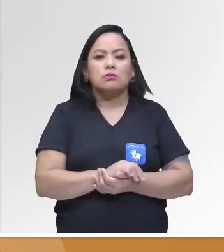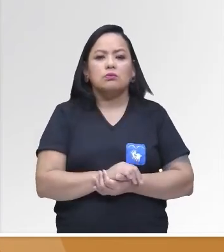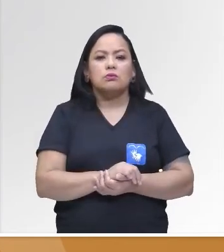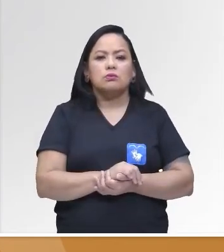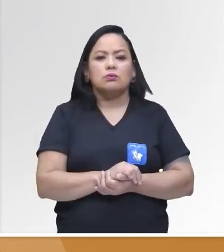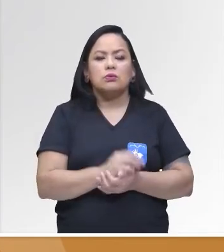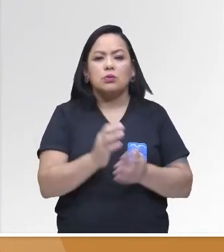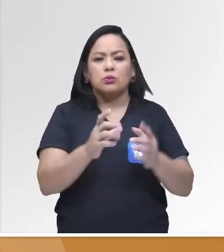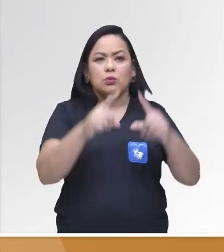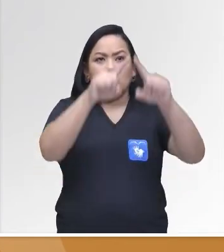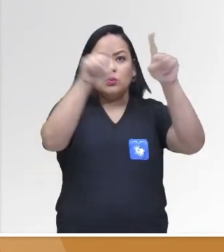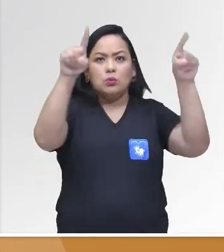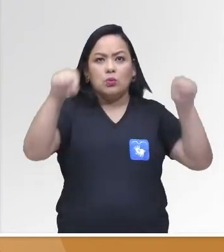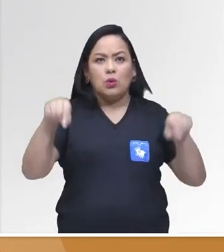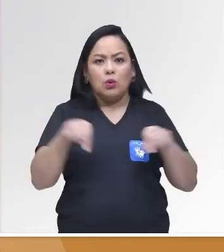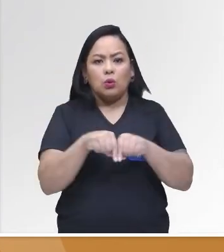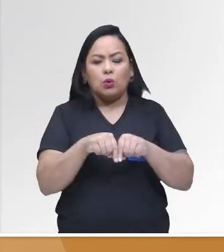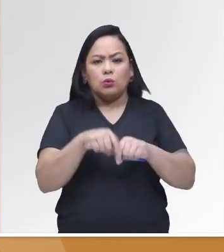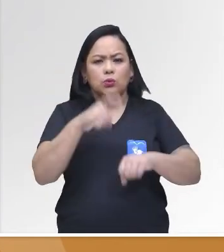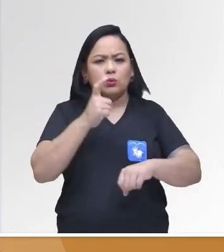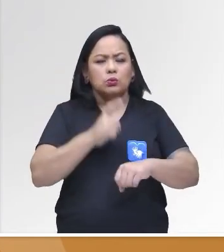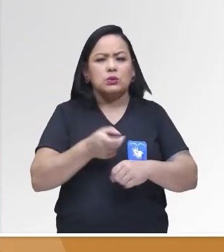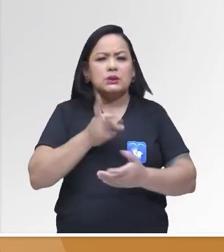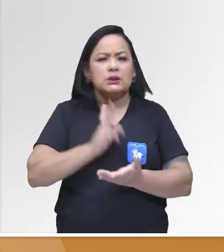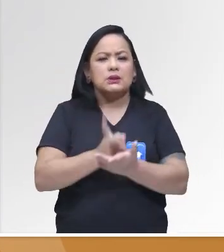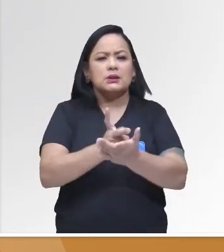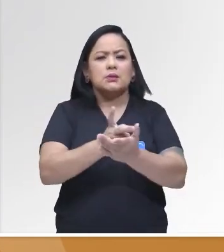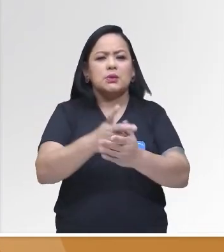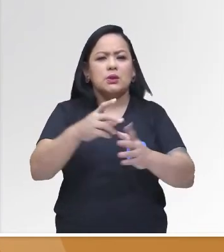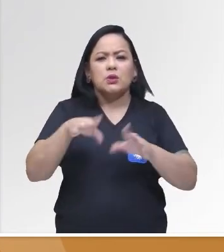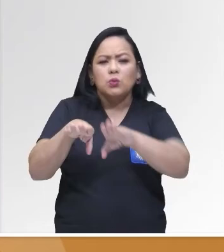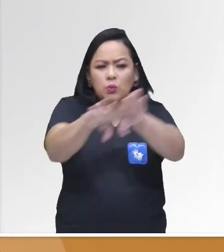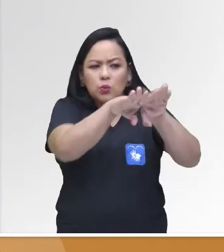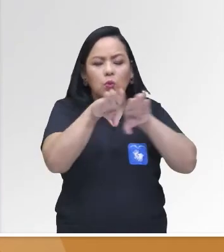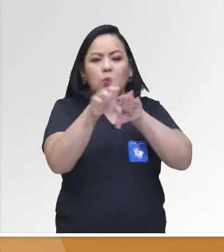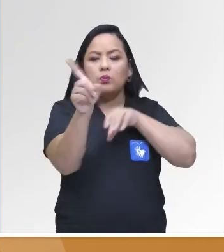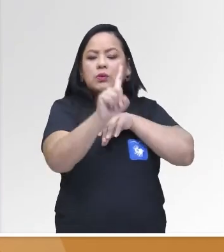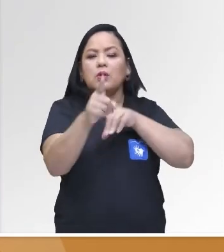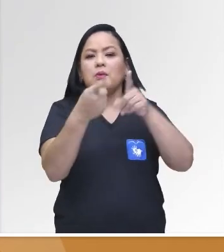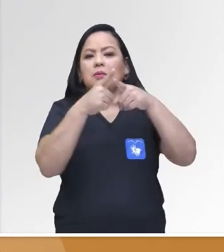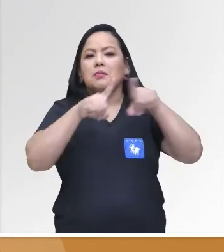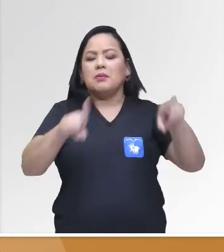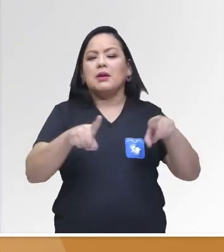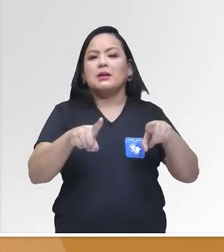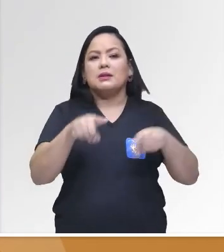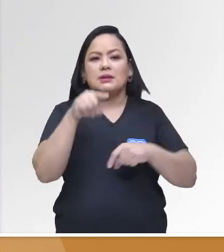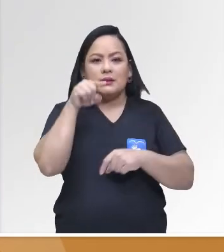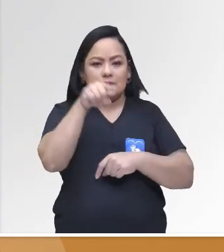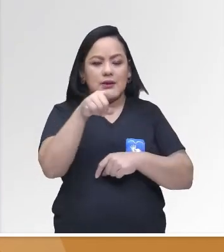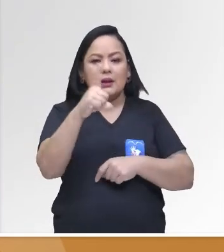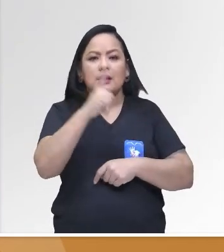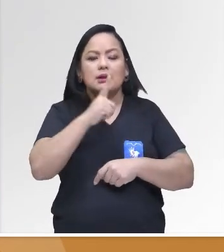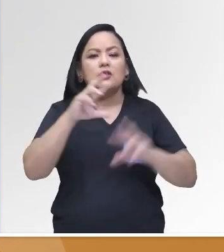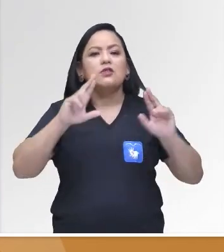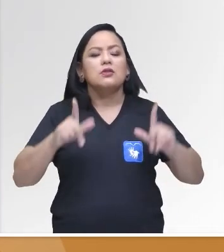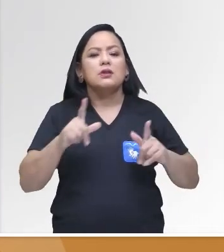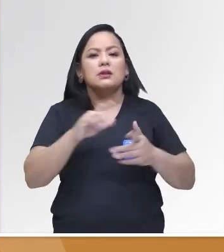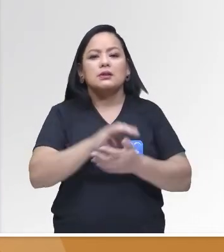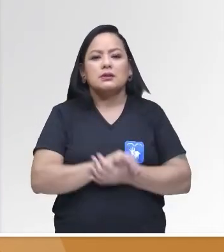um bloco sólido onde tudo é igual. Nela também vai existir a